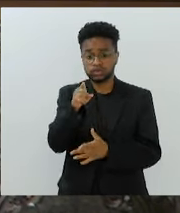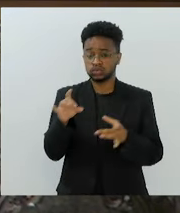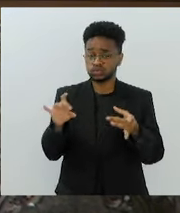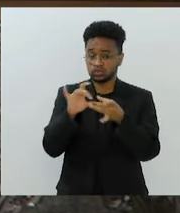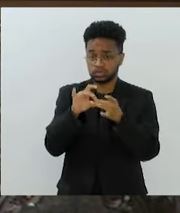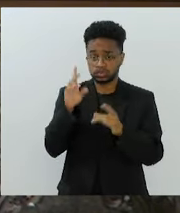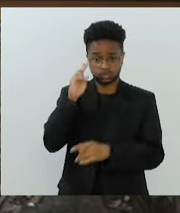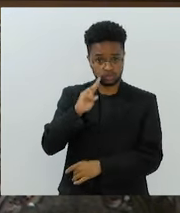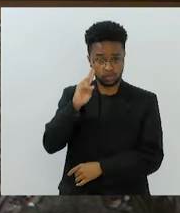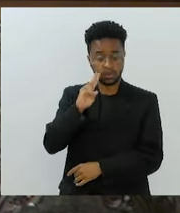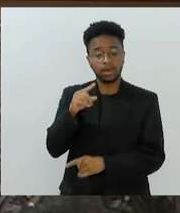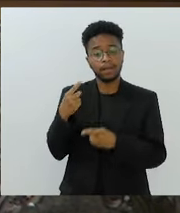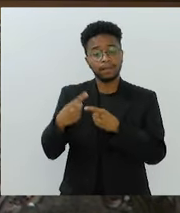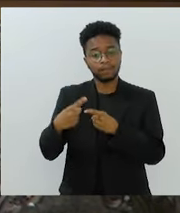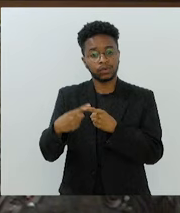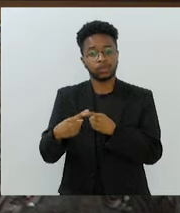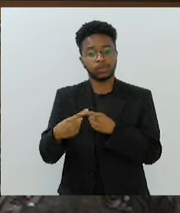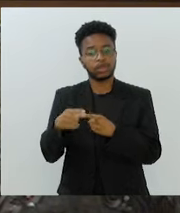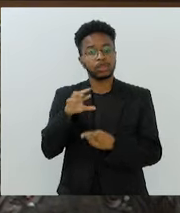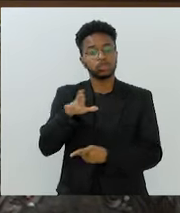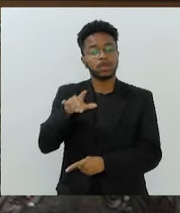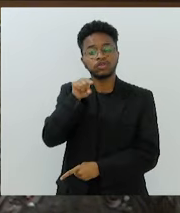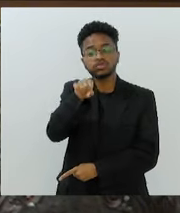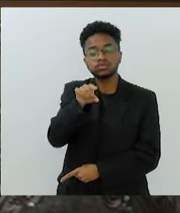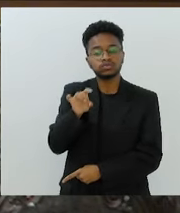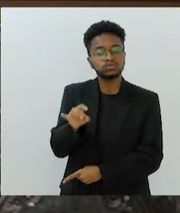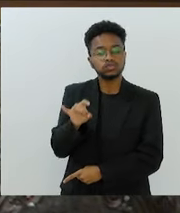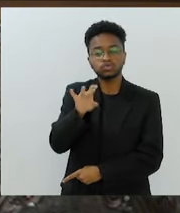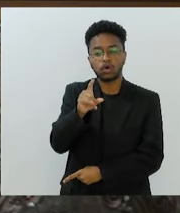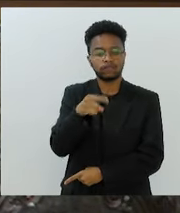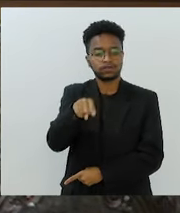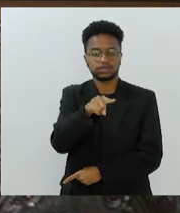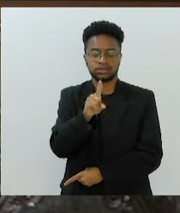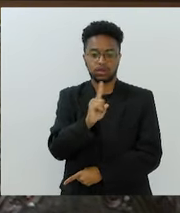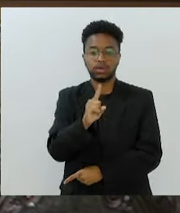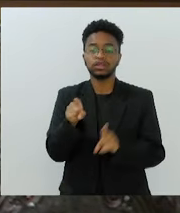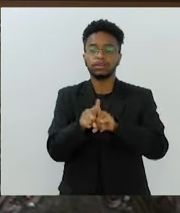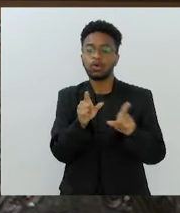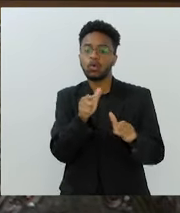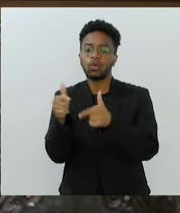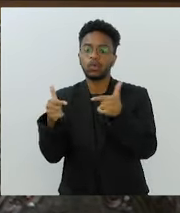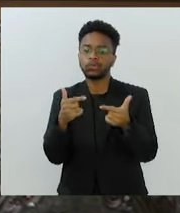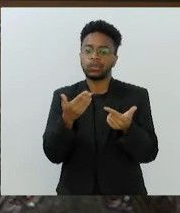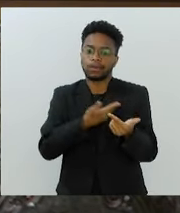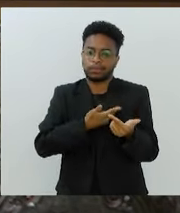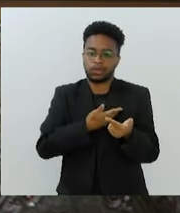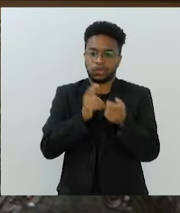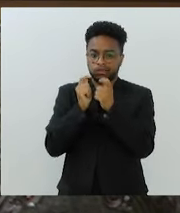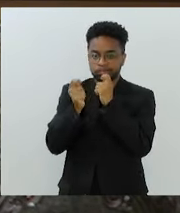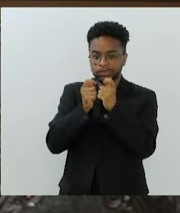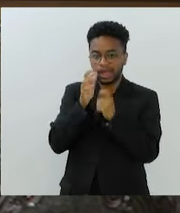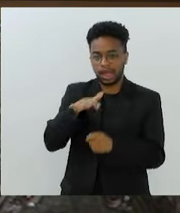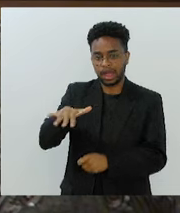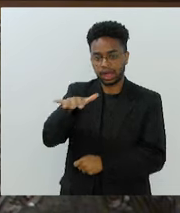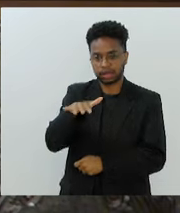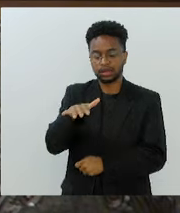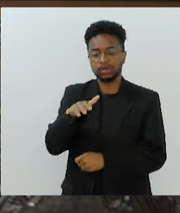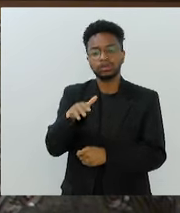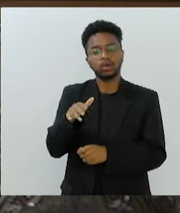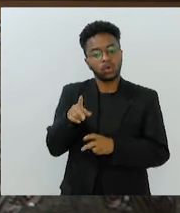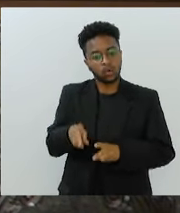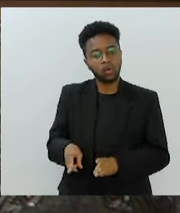porque não só você, como tantos outros colegas da imprensa, eles foram e continuam